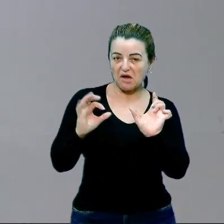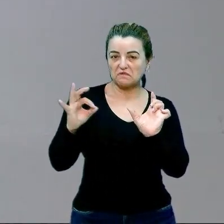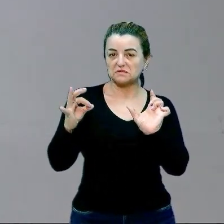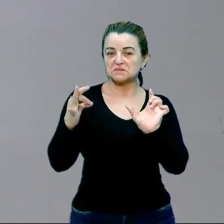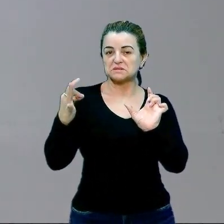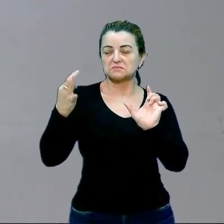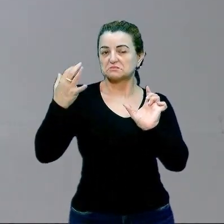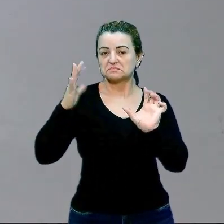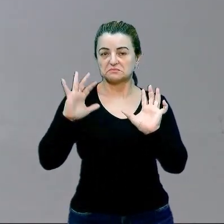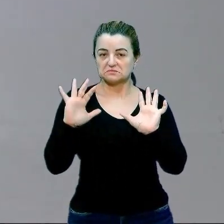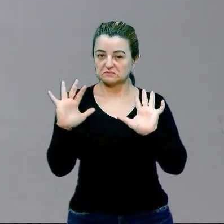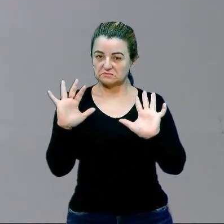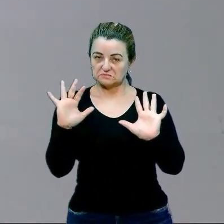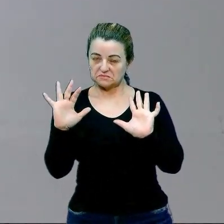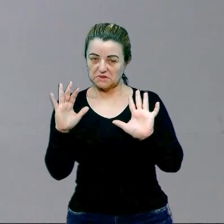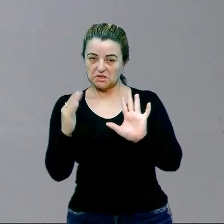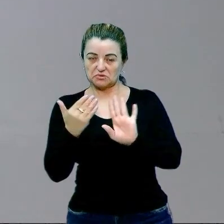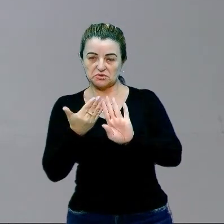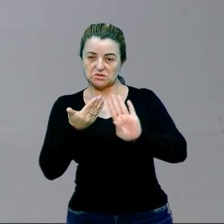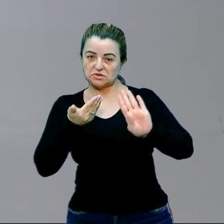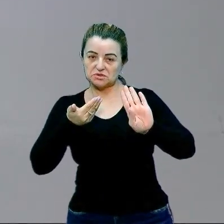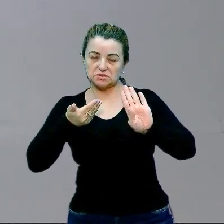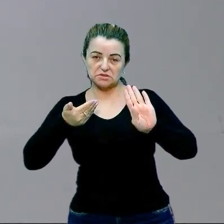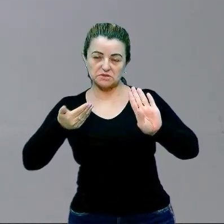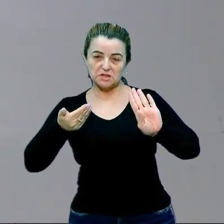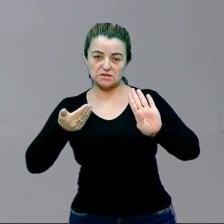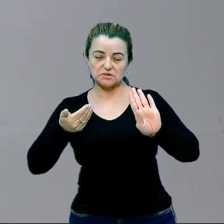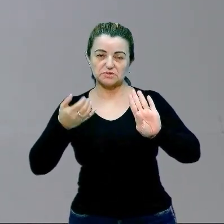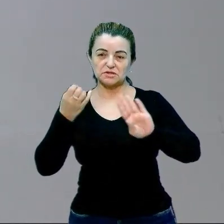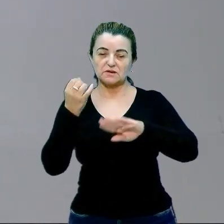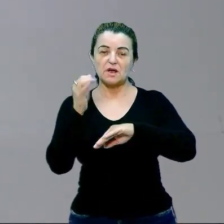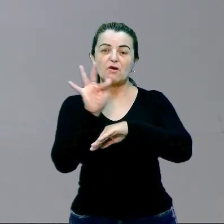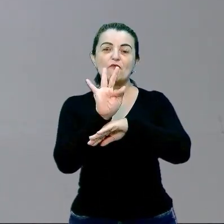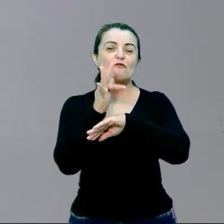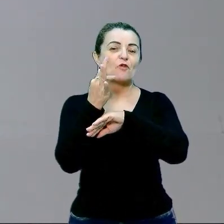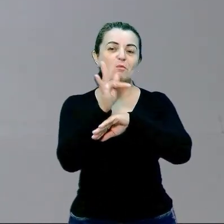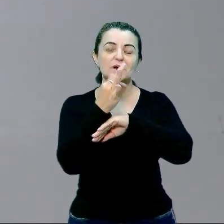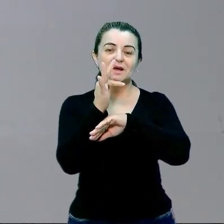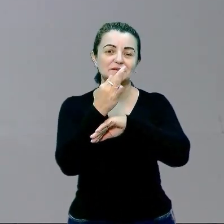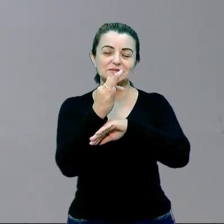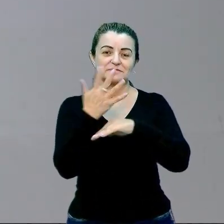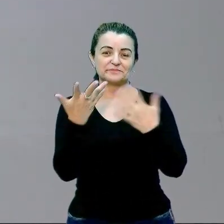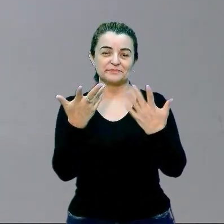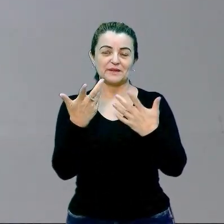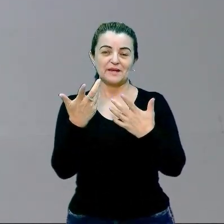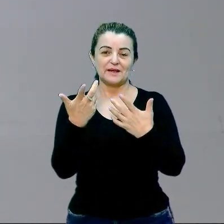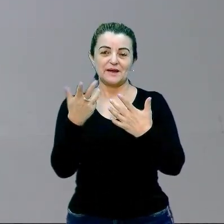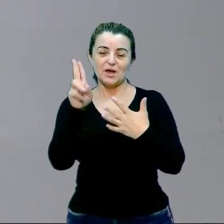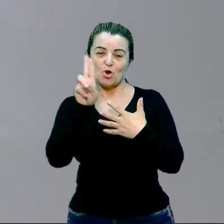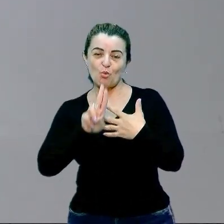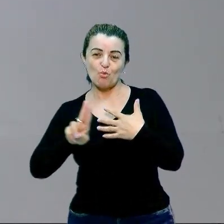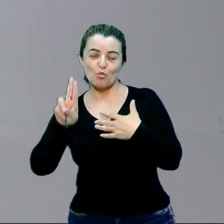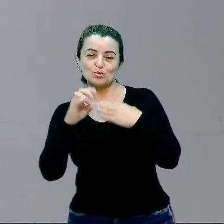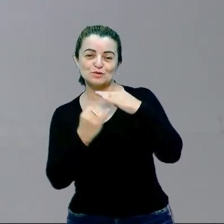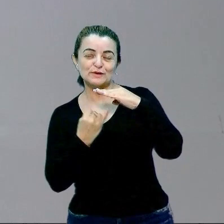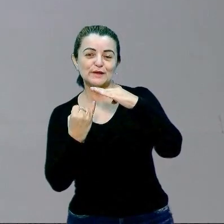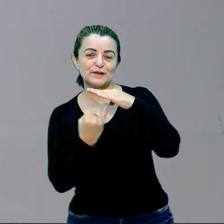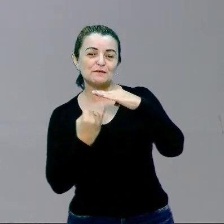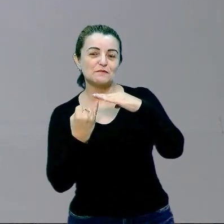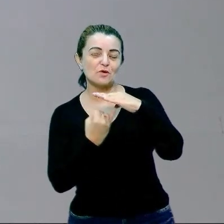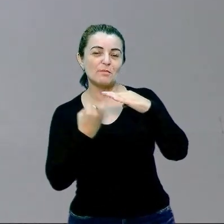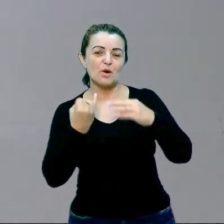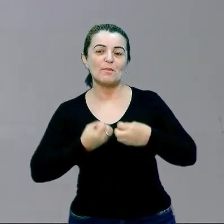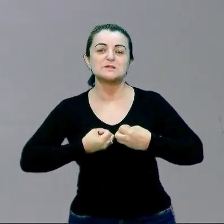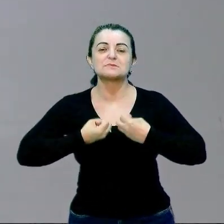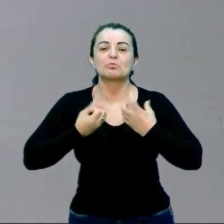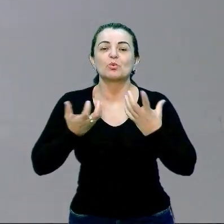nível de distanciamento, de formalidade. Então, é uma linguagem utilizada mais entre amigos, mais